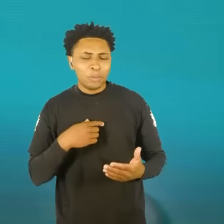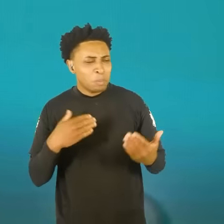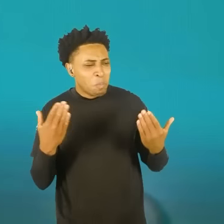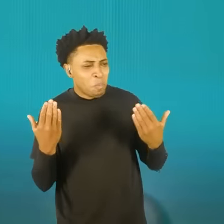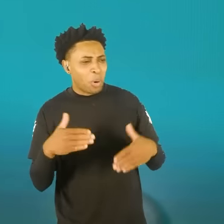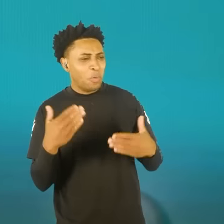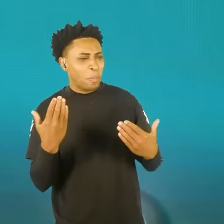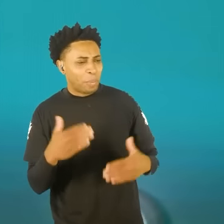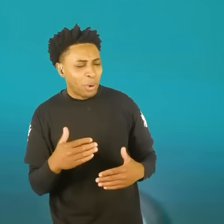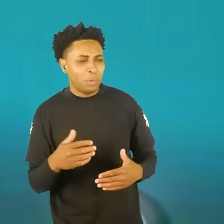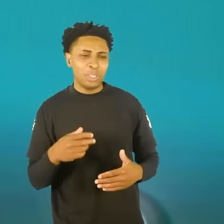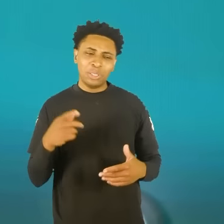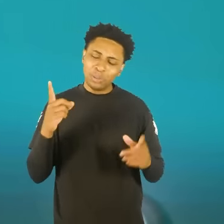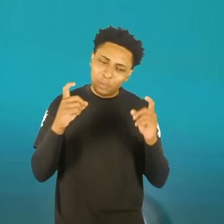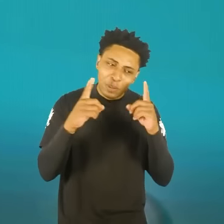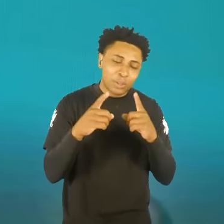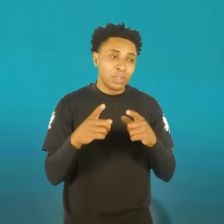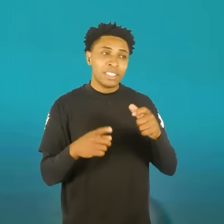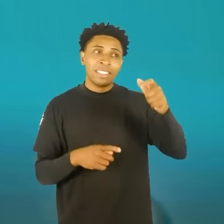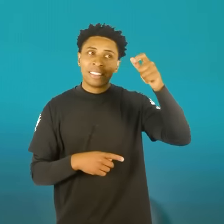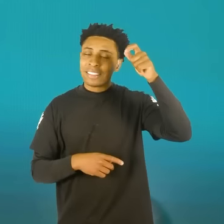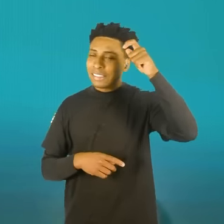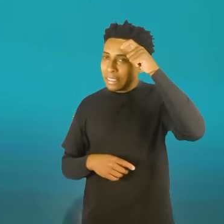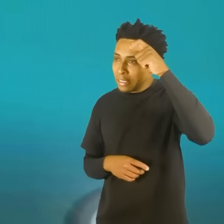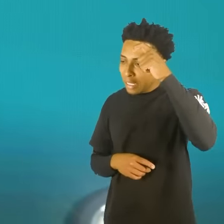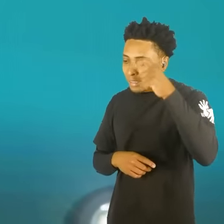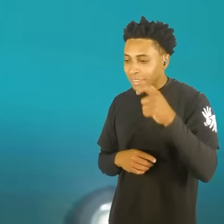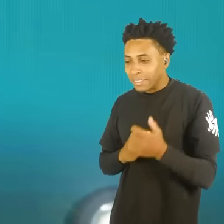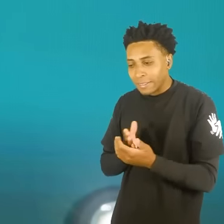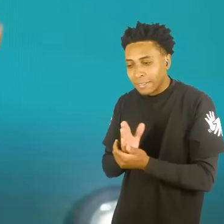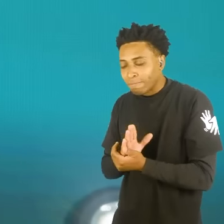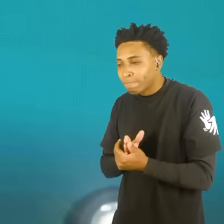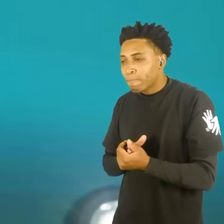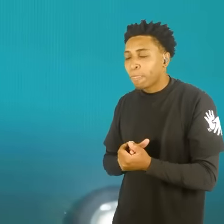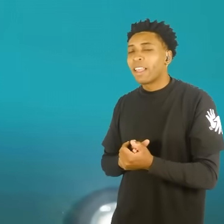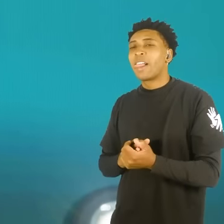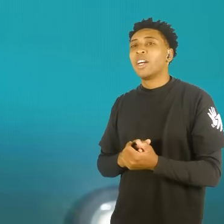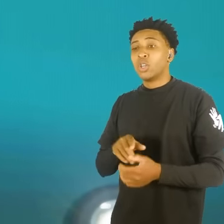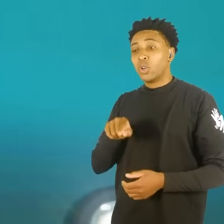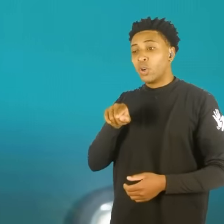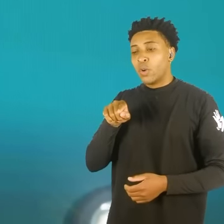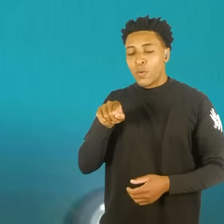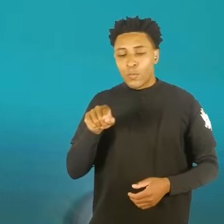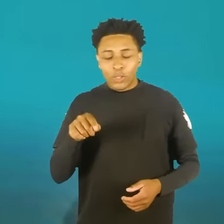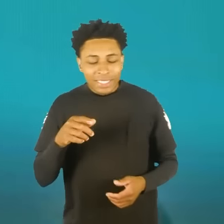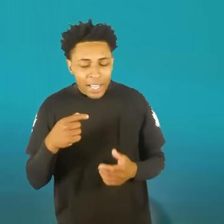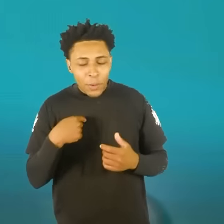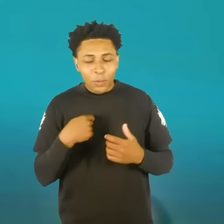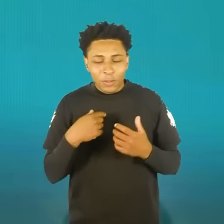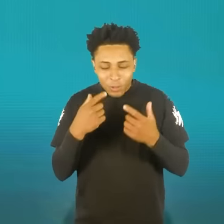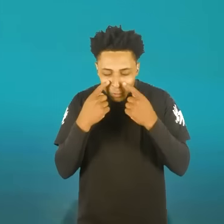Mas Satanás vai entrar em crise, porque todas as suas lágrimas são semente, toda dor que você tem sentido